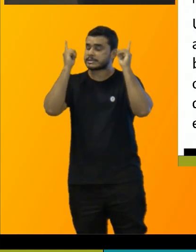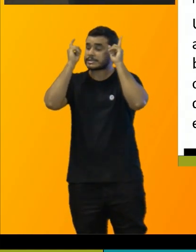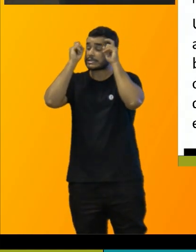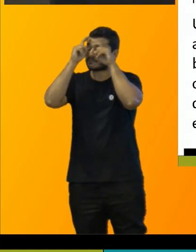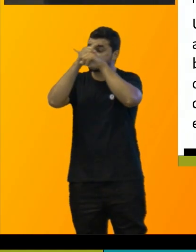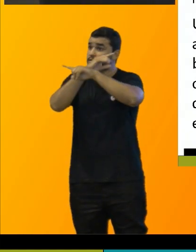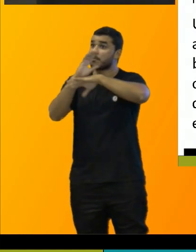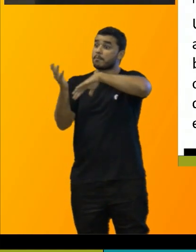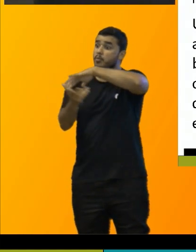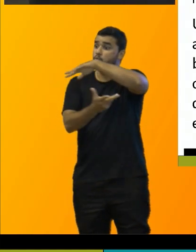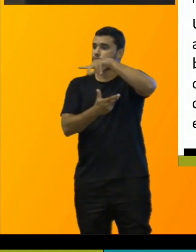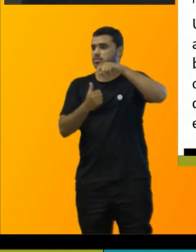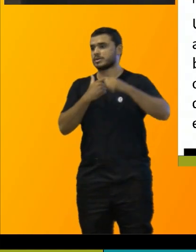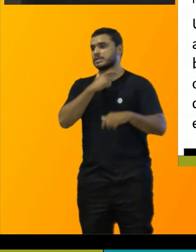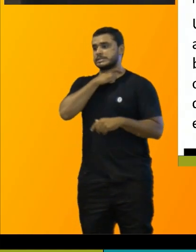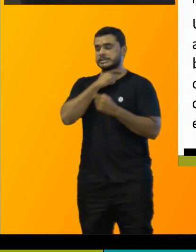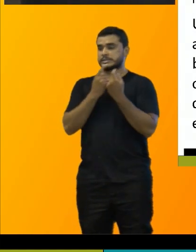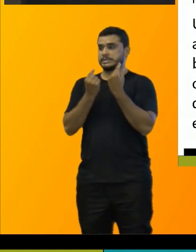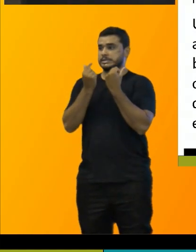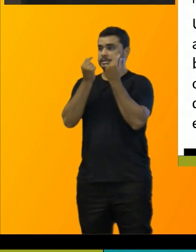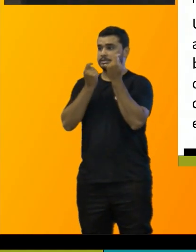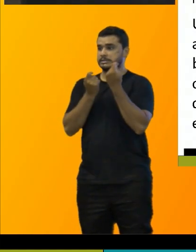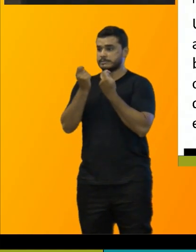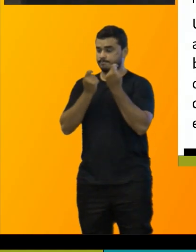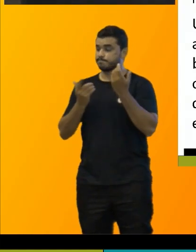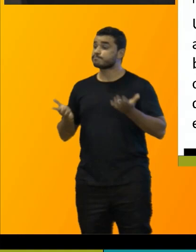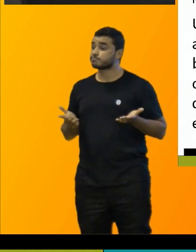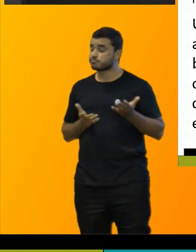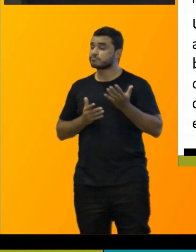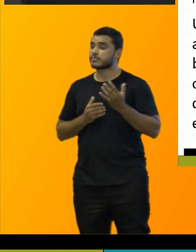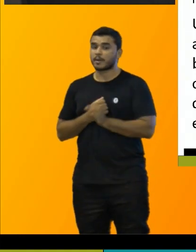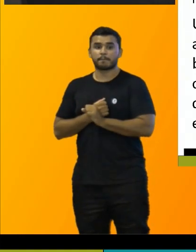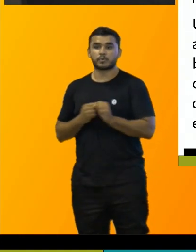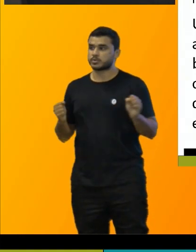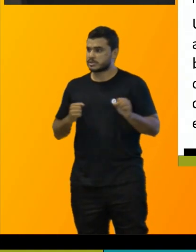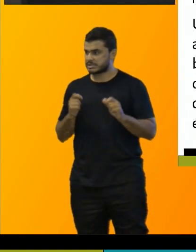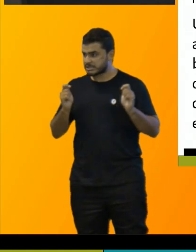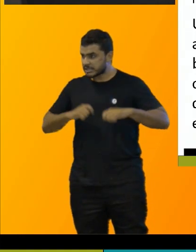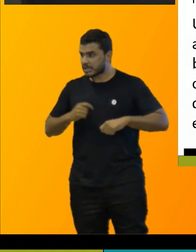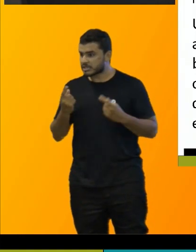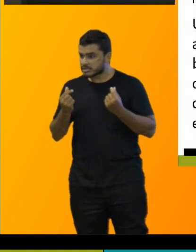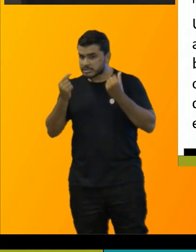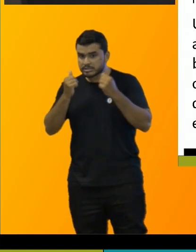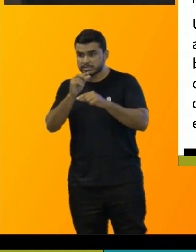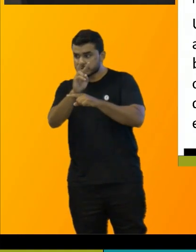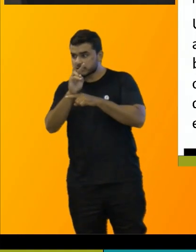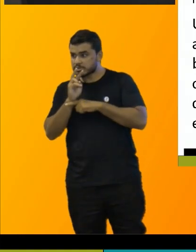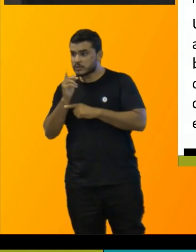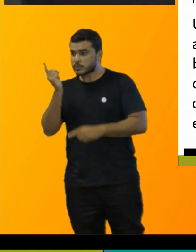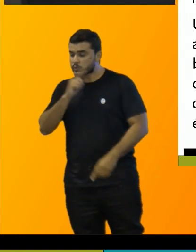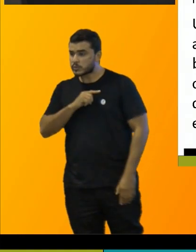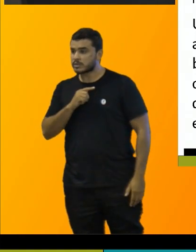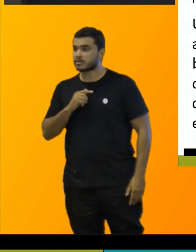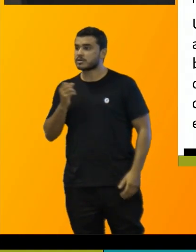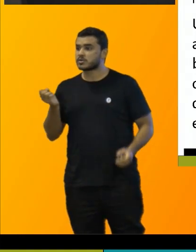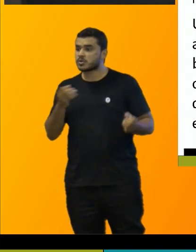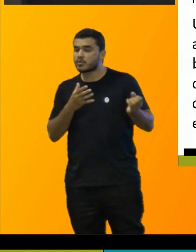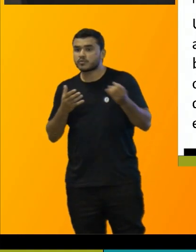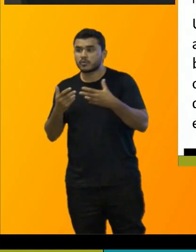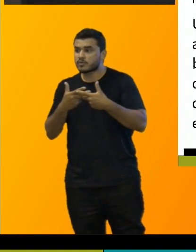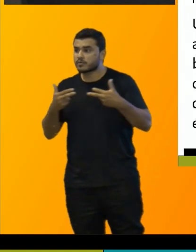escala global. Entretanto, era totalmente impossível obter crédito no exterior para financiar a retenção de novos